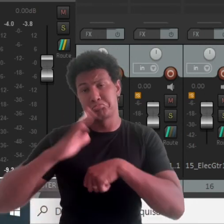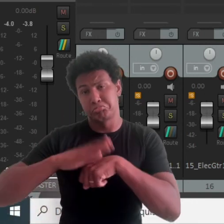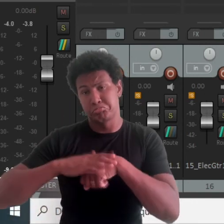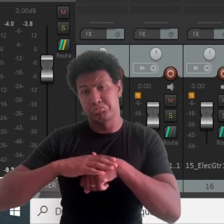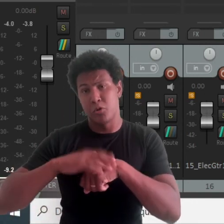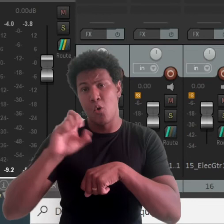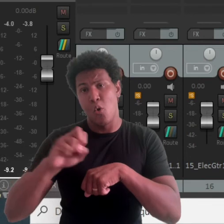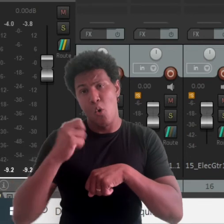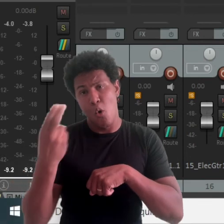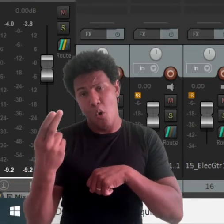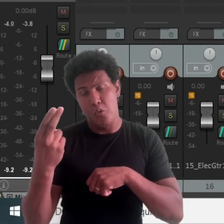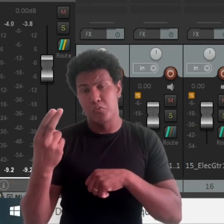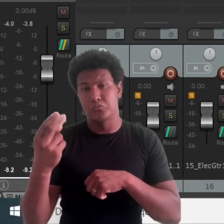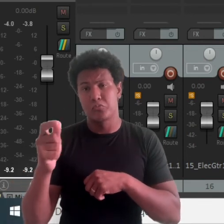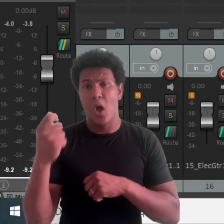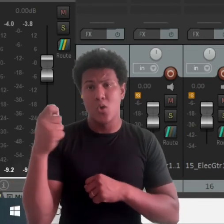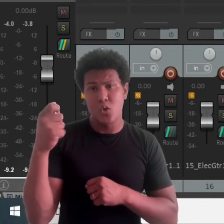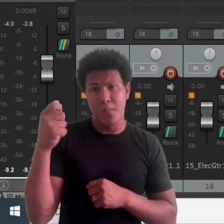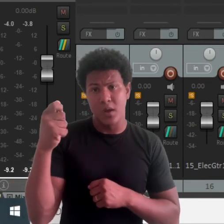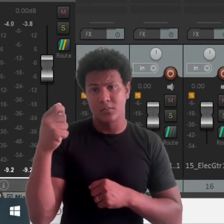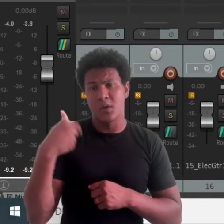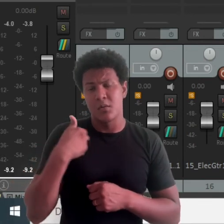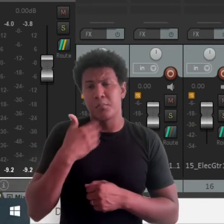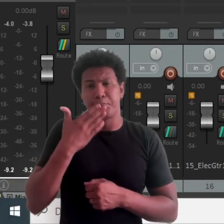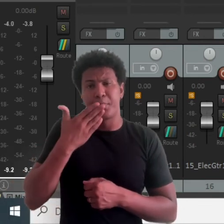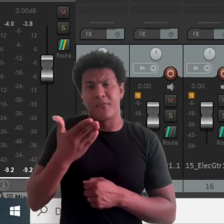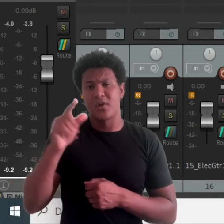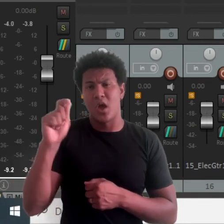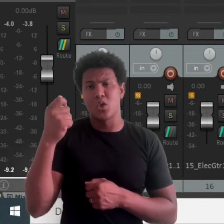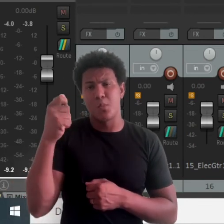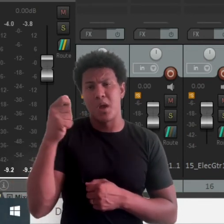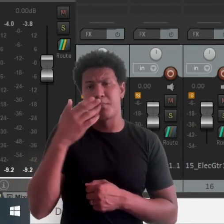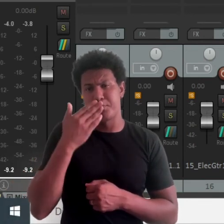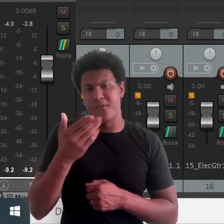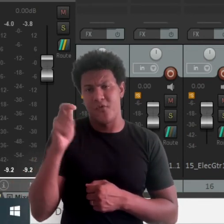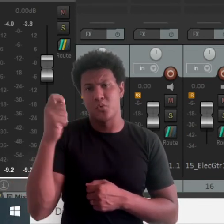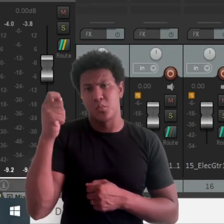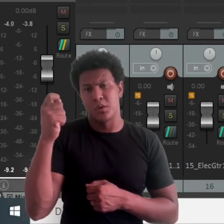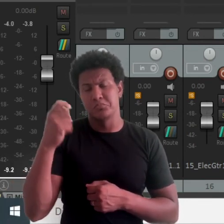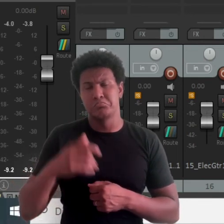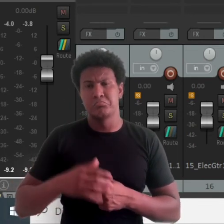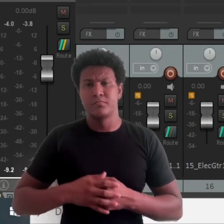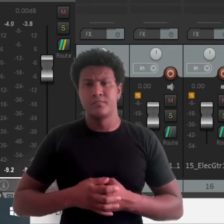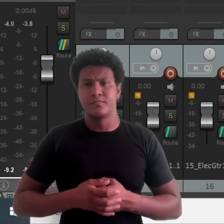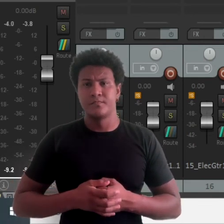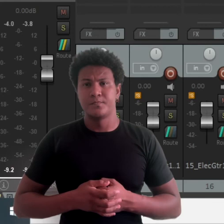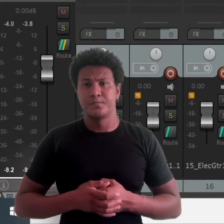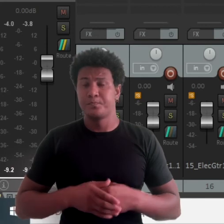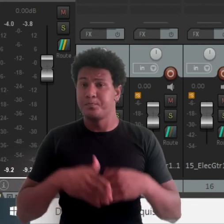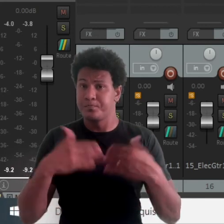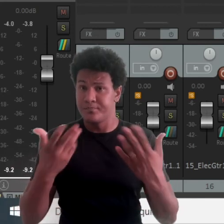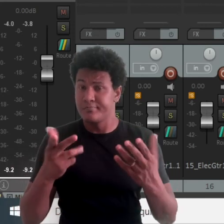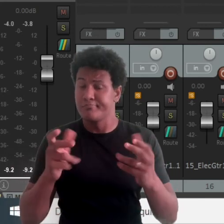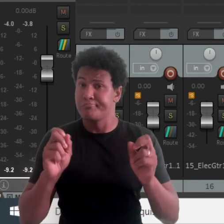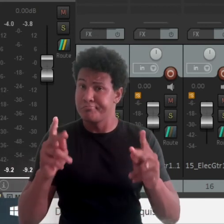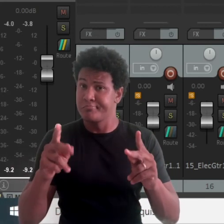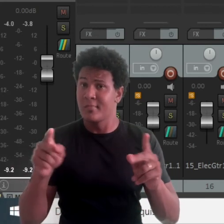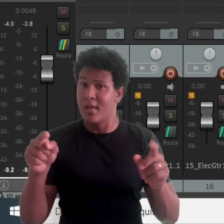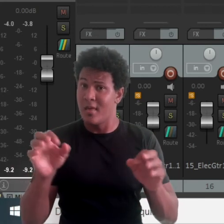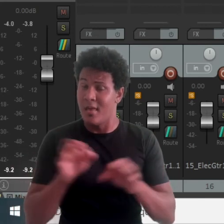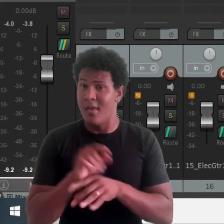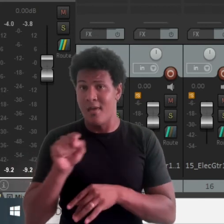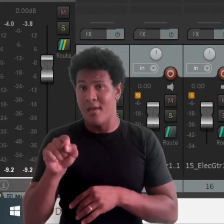aqui de outras formas, mas eu prefiro deixar ela no automático. Beleza? Então esse é o